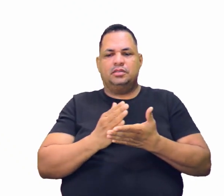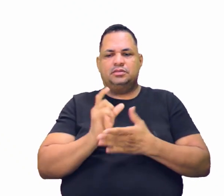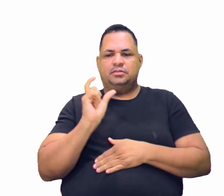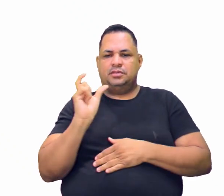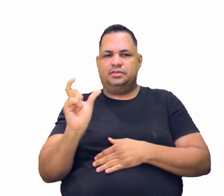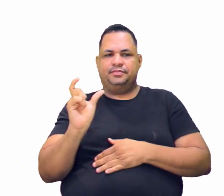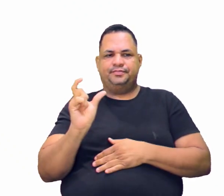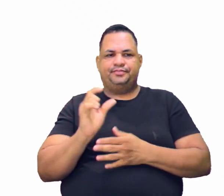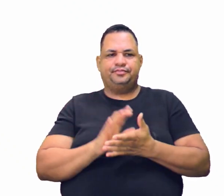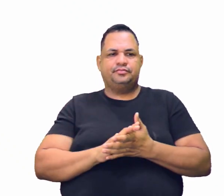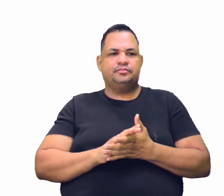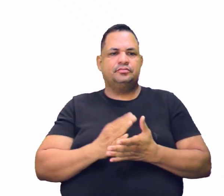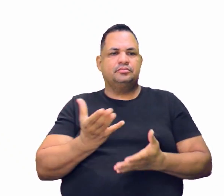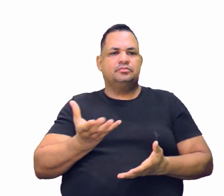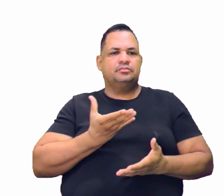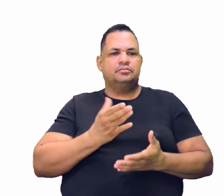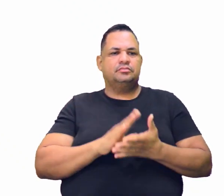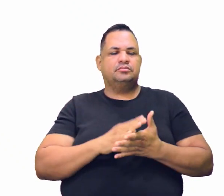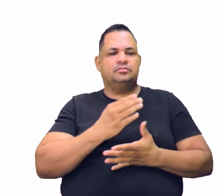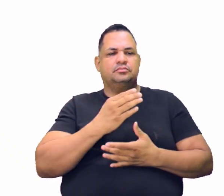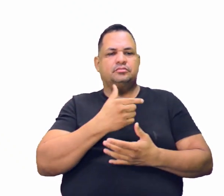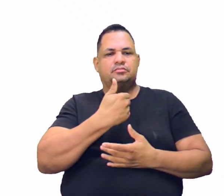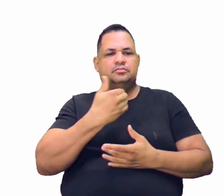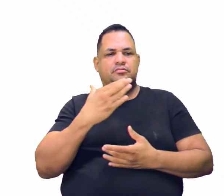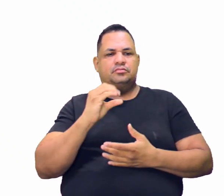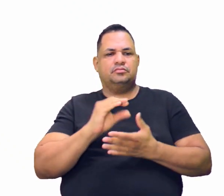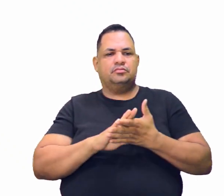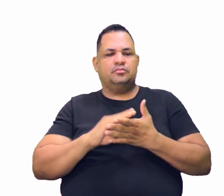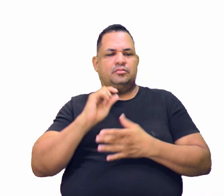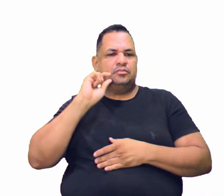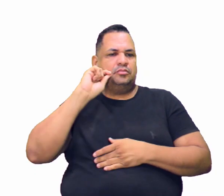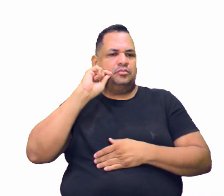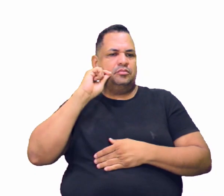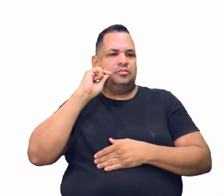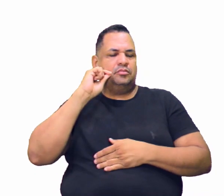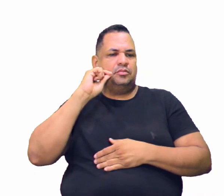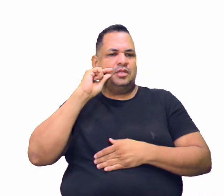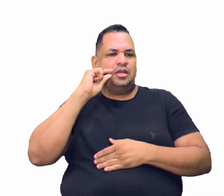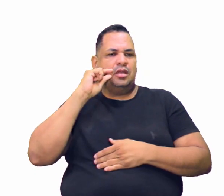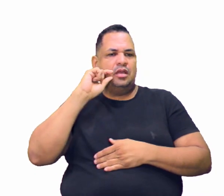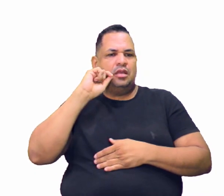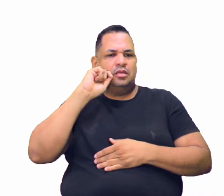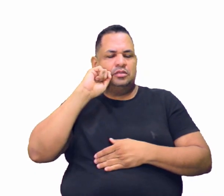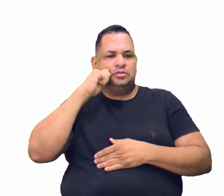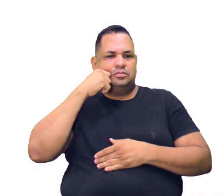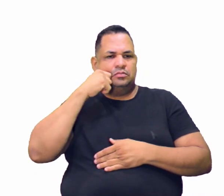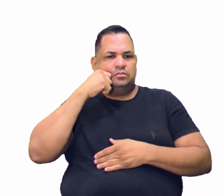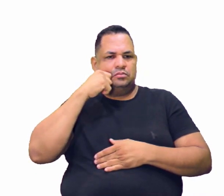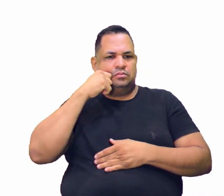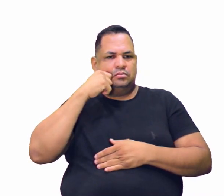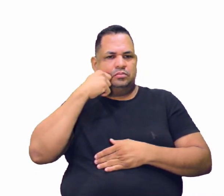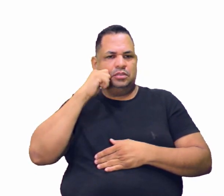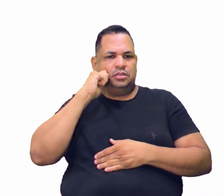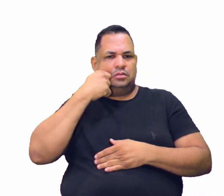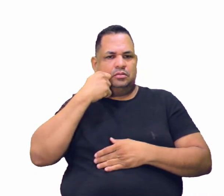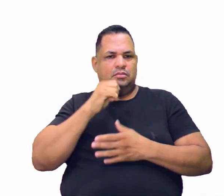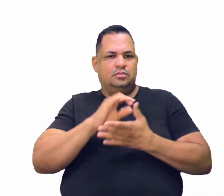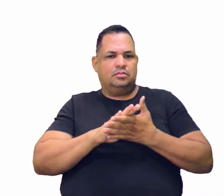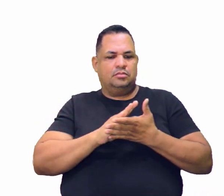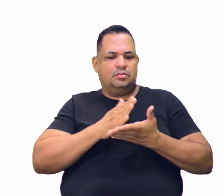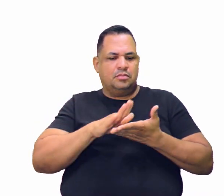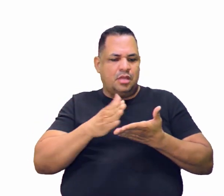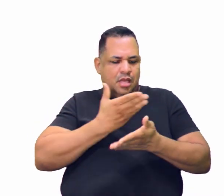vamos lá. Quero 10 pães, os mais claros, olha só. Os mais